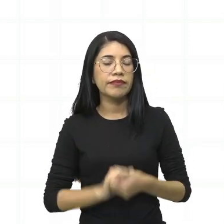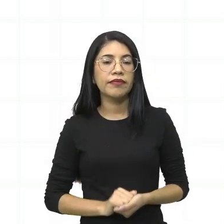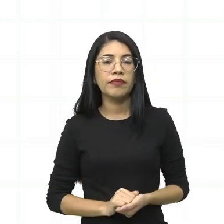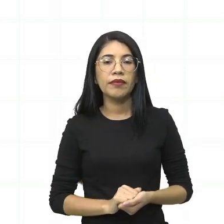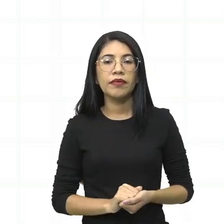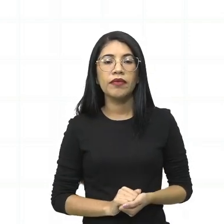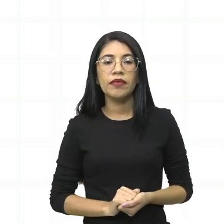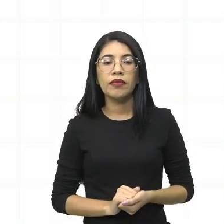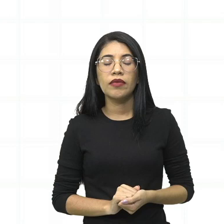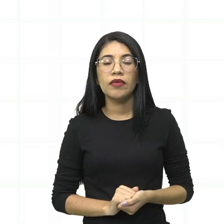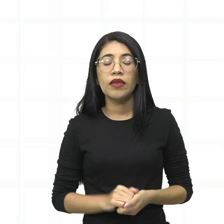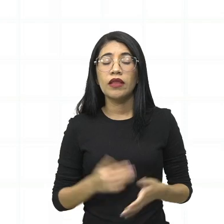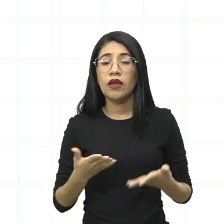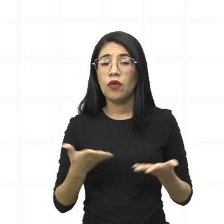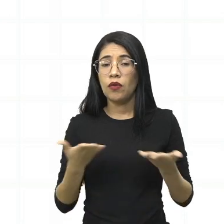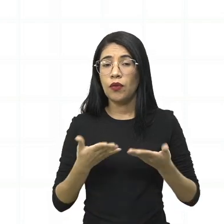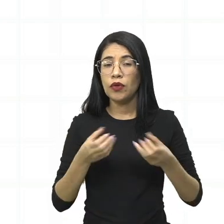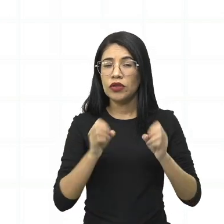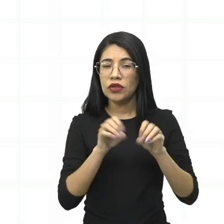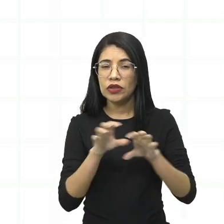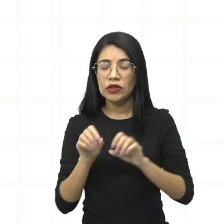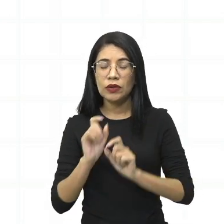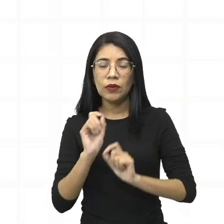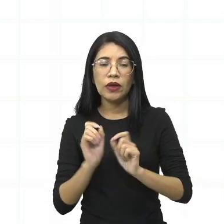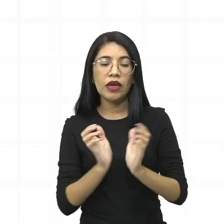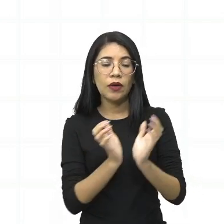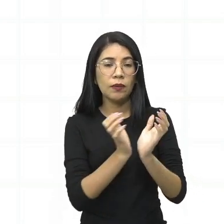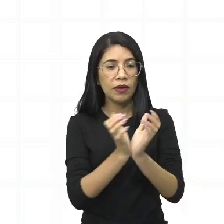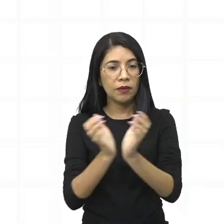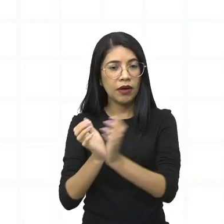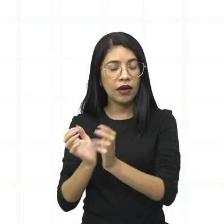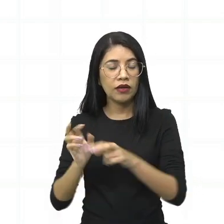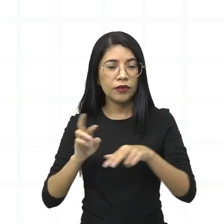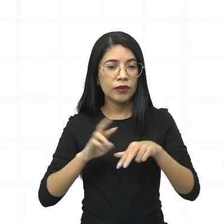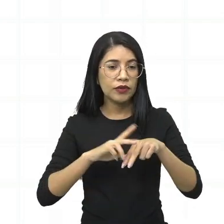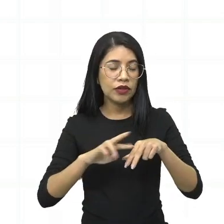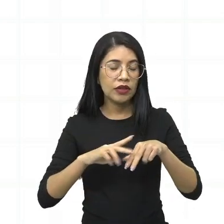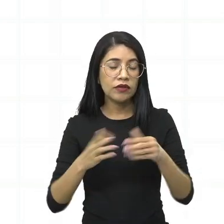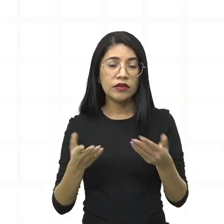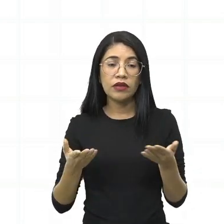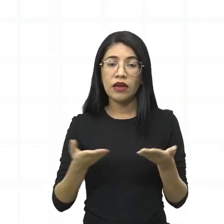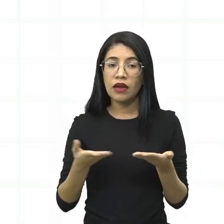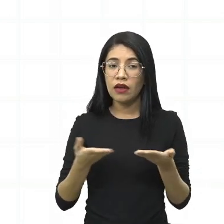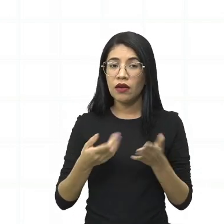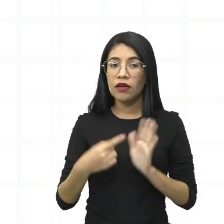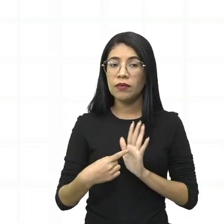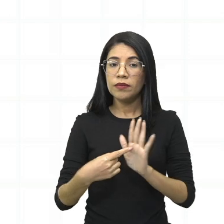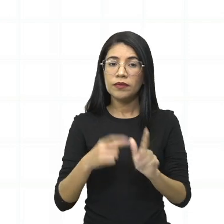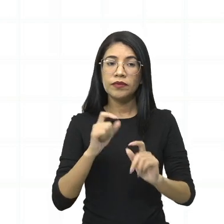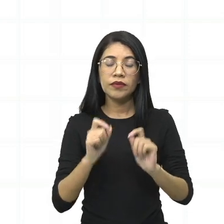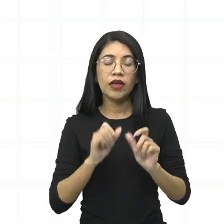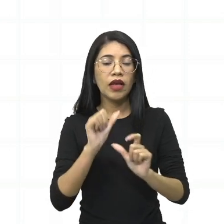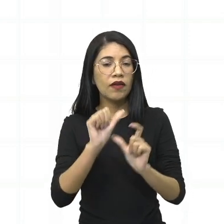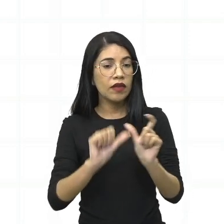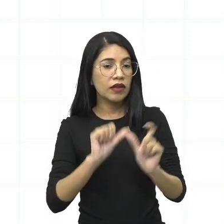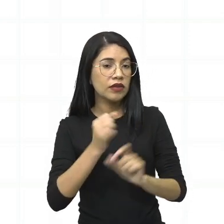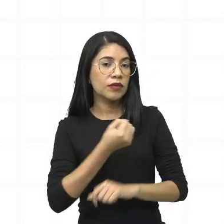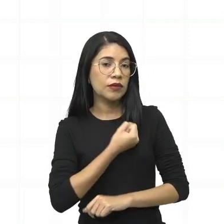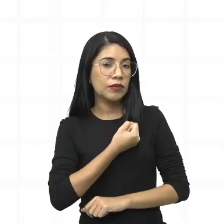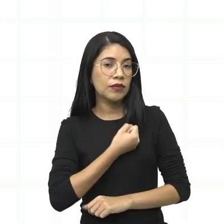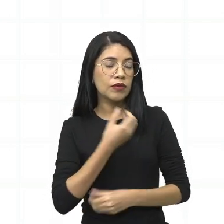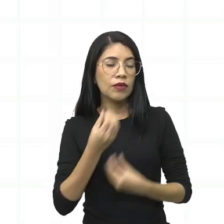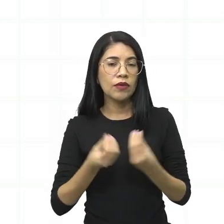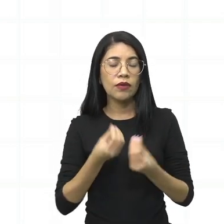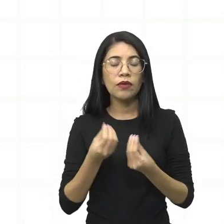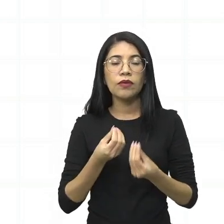até aqui, nós trabalhamos aí essa classificação do gênero. Nós vamos ver agora, então, a flexão de número, né? Flexão